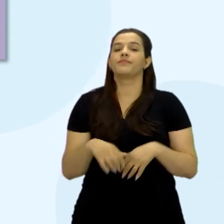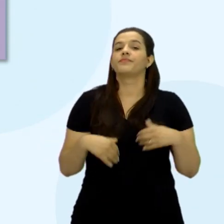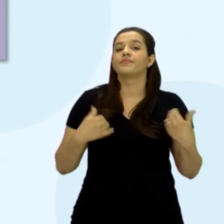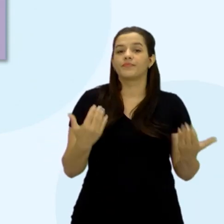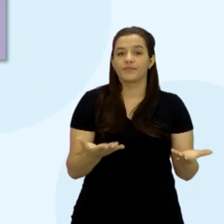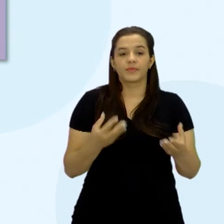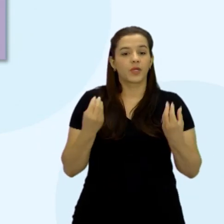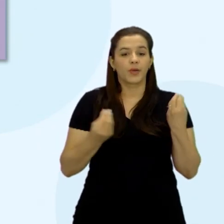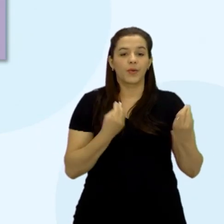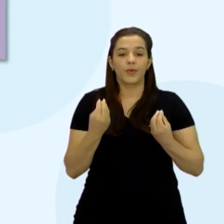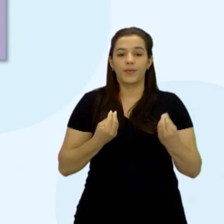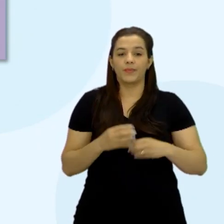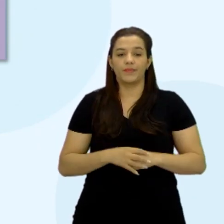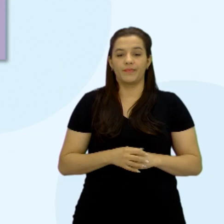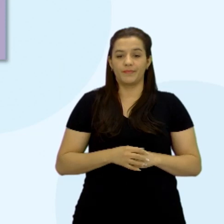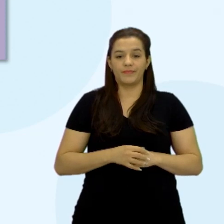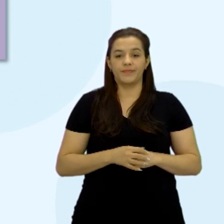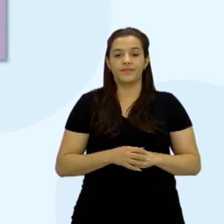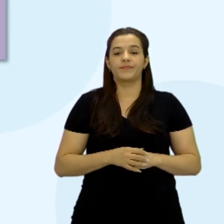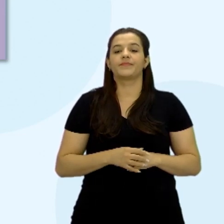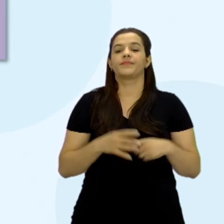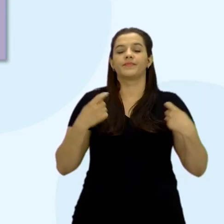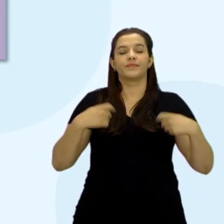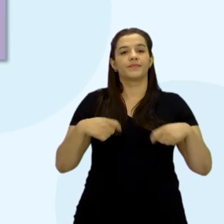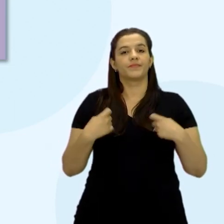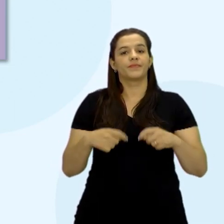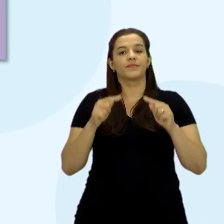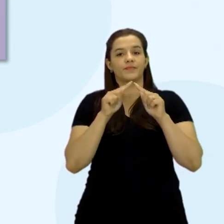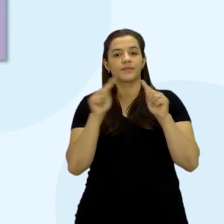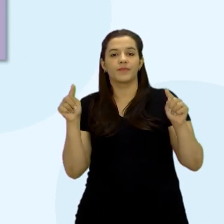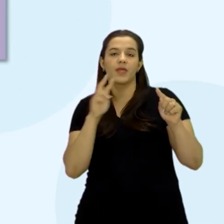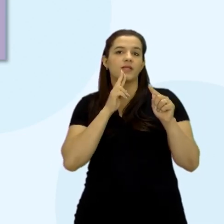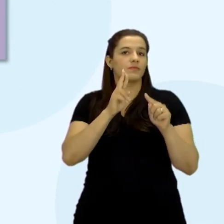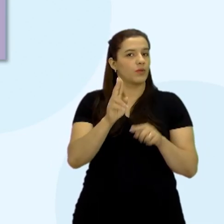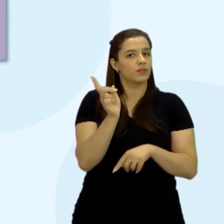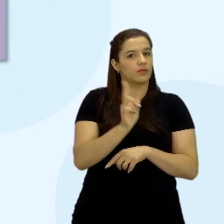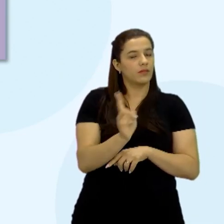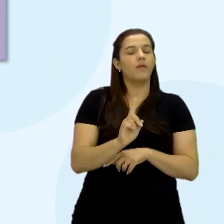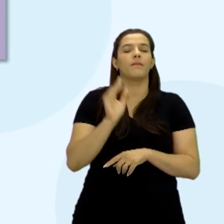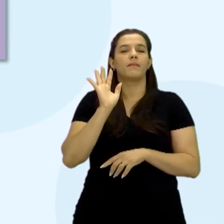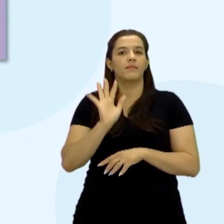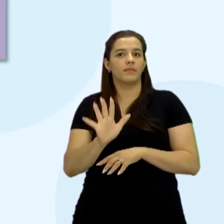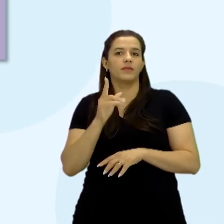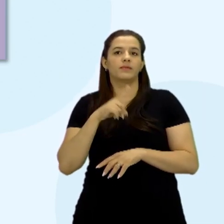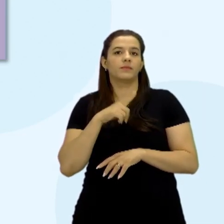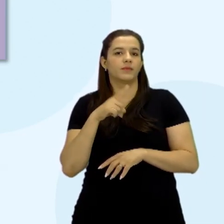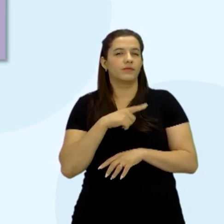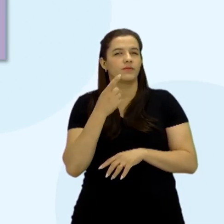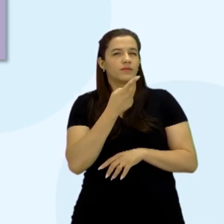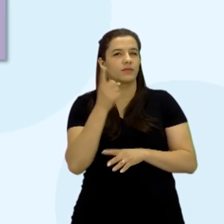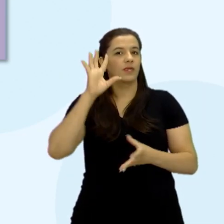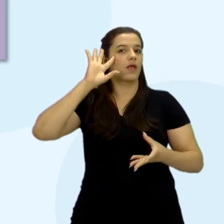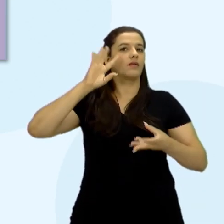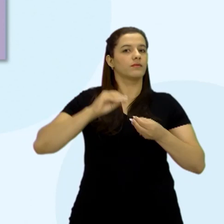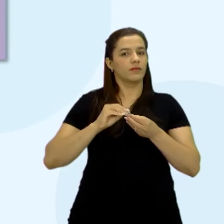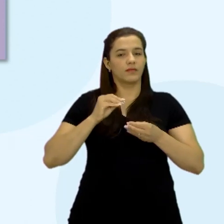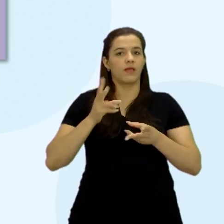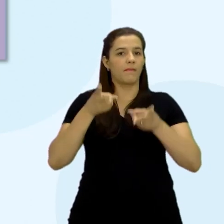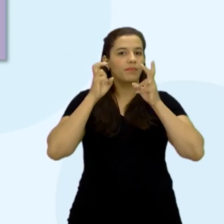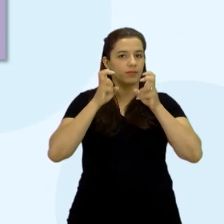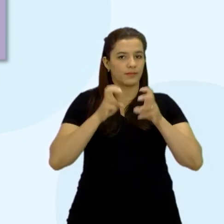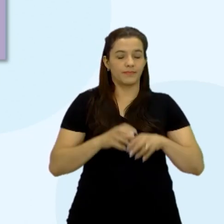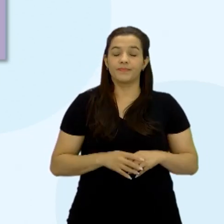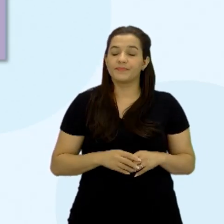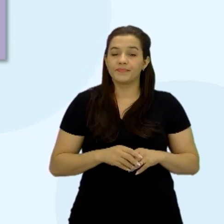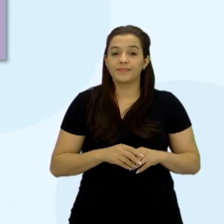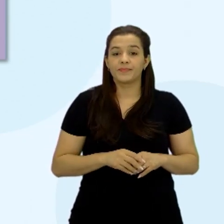729? Olha só, eu vou grifar algumas coisinhas, eu não vou dar a resposta. Eu vou grifar para ver se o pessoal capta a mensagem, ó.